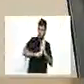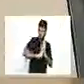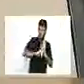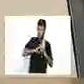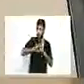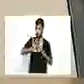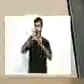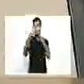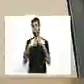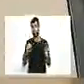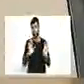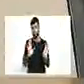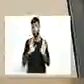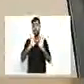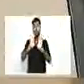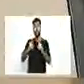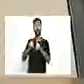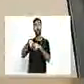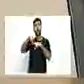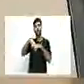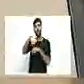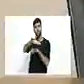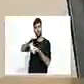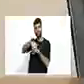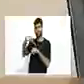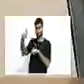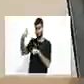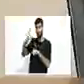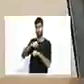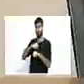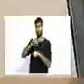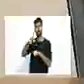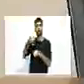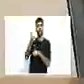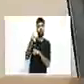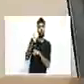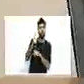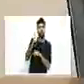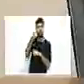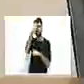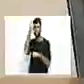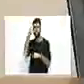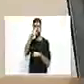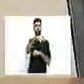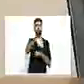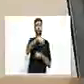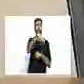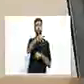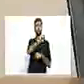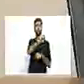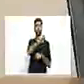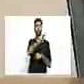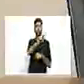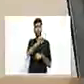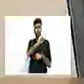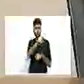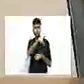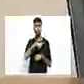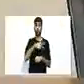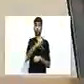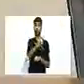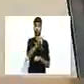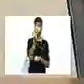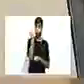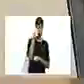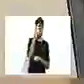tirou por isso que lá no lá lá no Cantinho do Céu tinham 11 pessoas no nove szam tinham 12 pessoas e